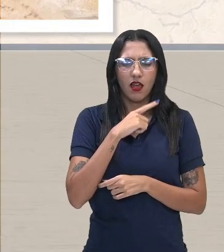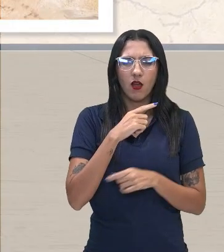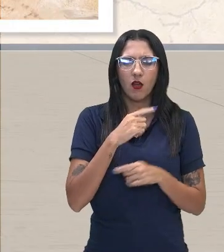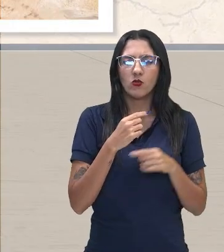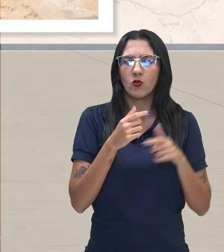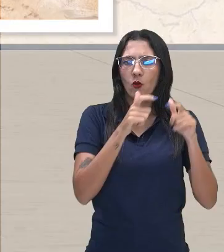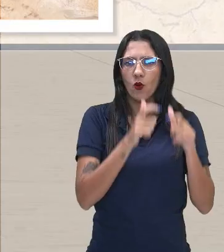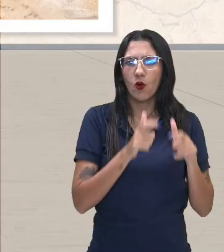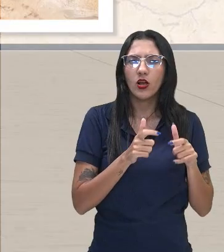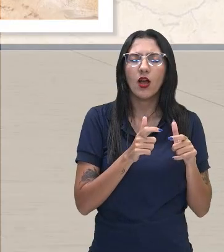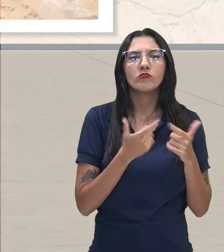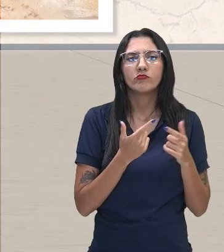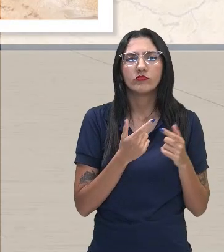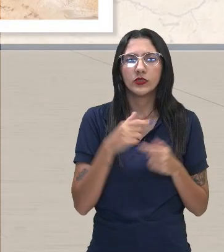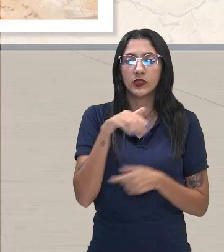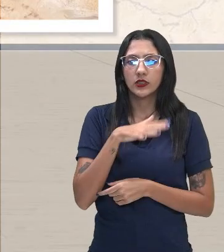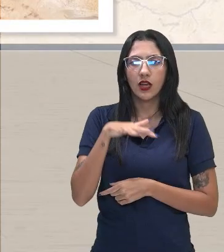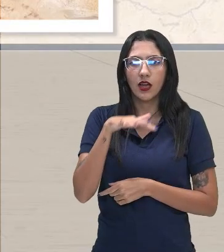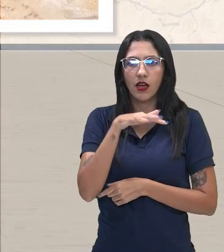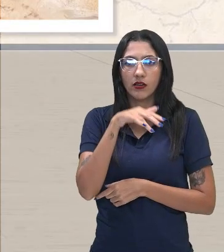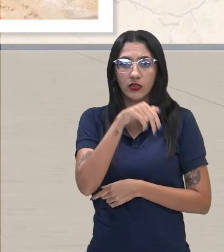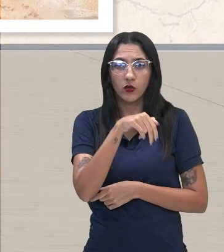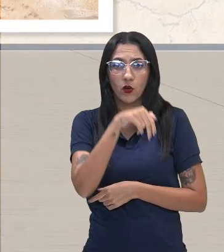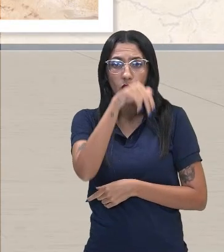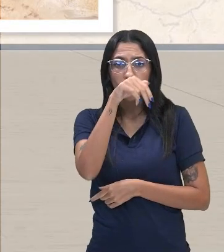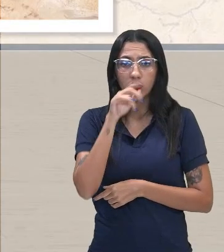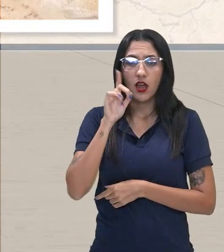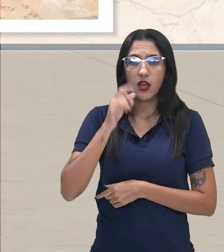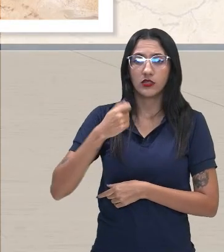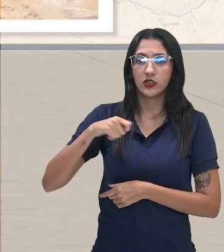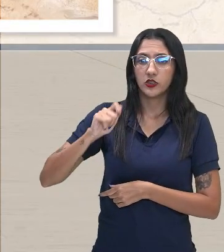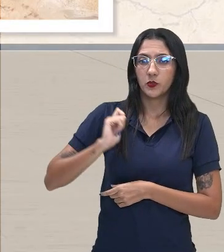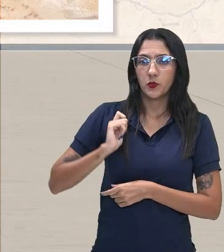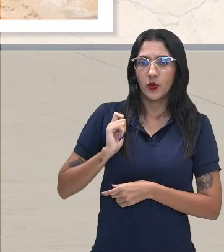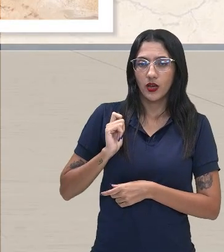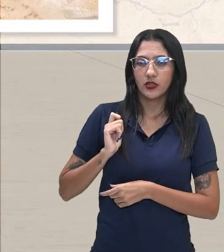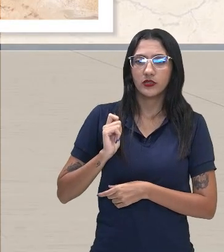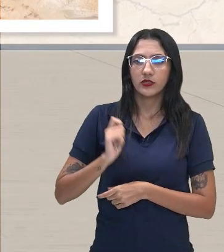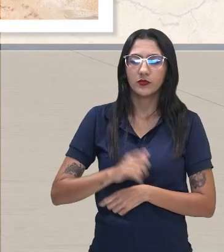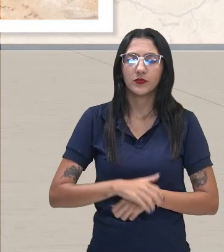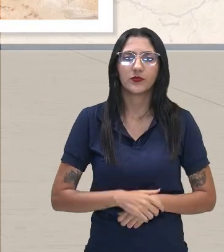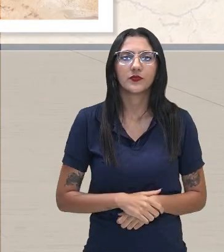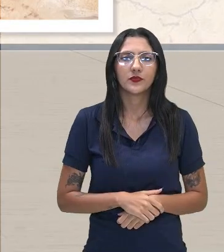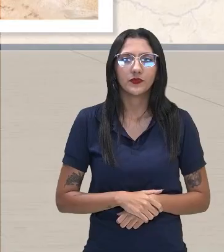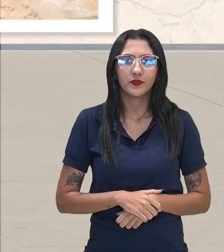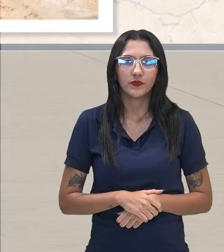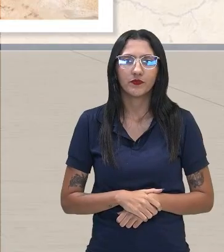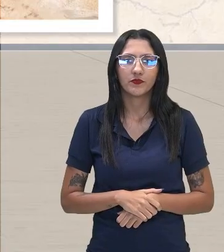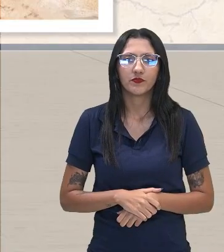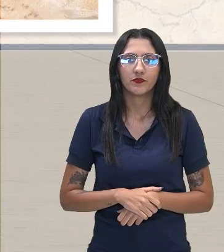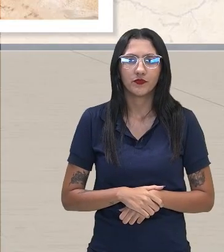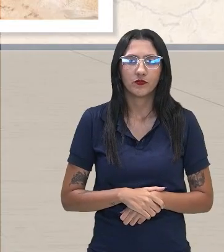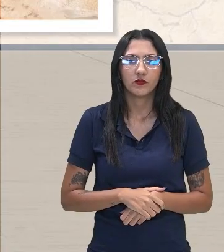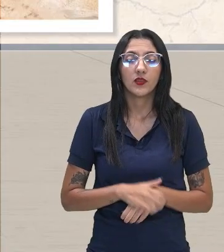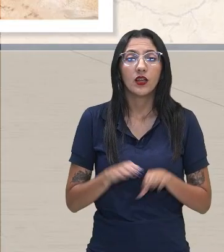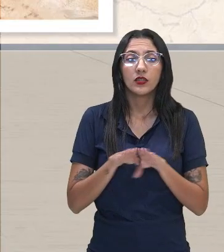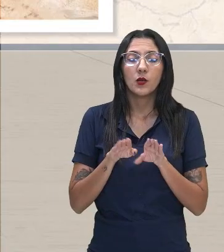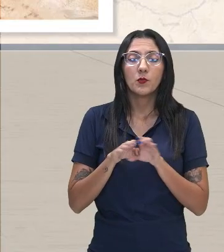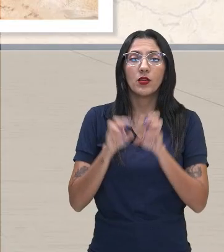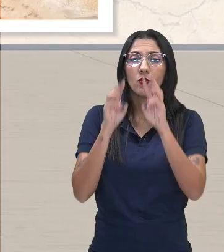localizadas ao norte da Espanha, na cidade de Sentinella del Mar. O Museu de Altamira possui